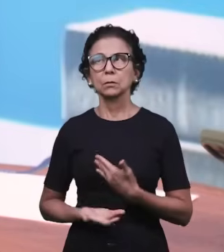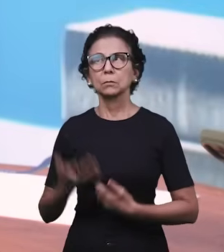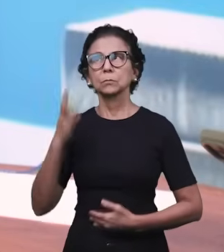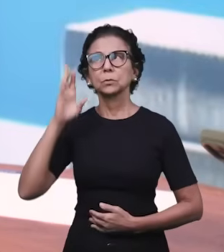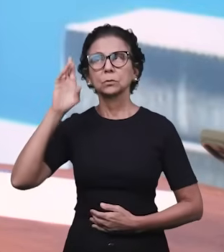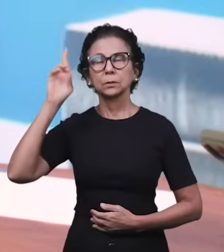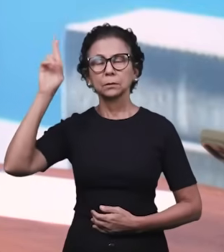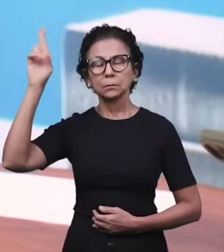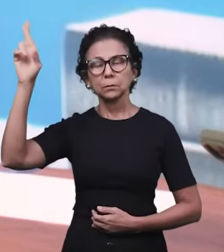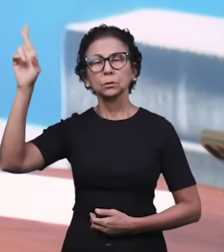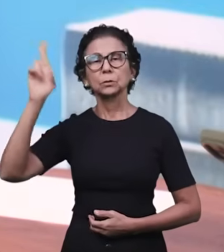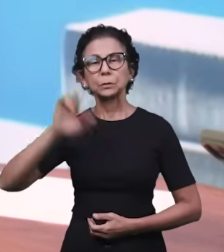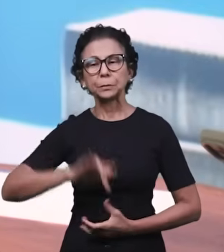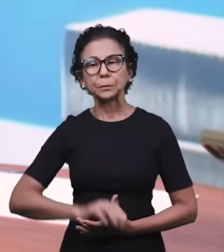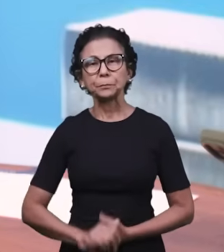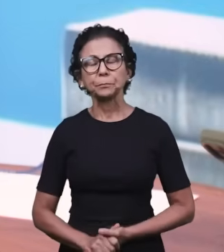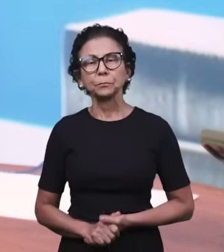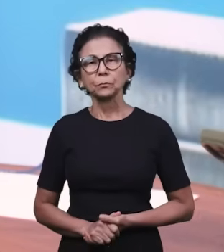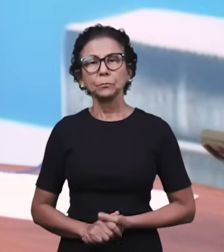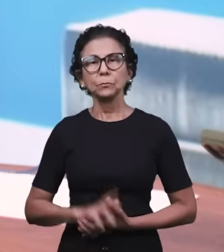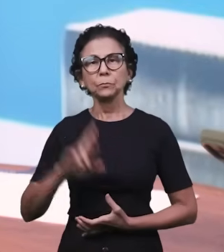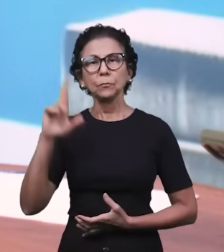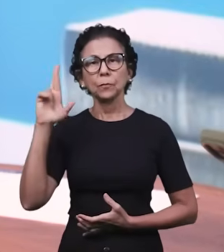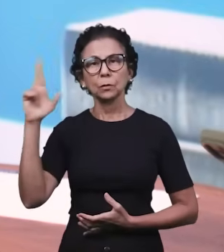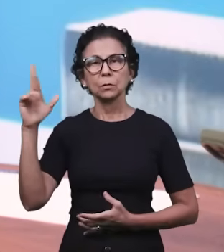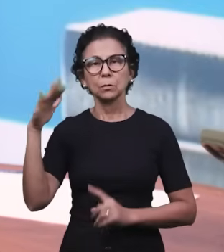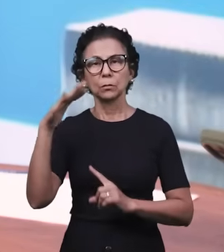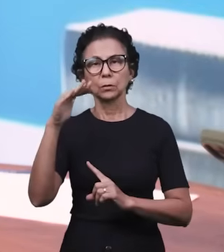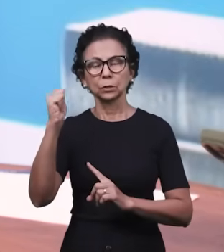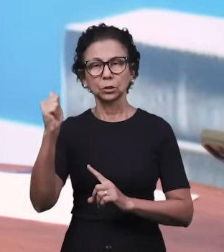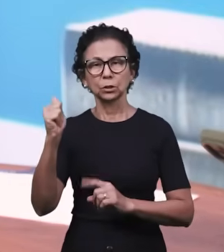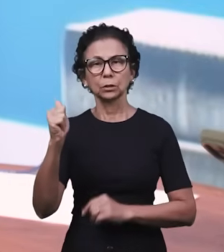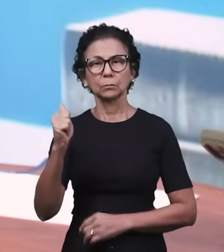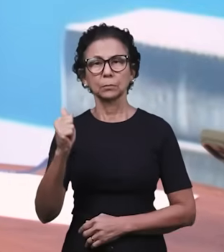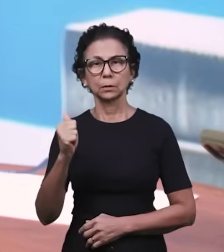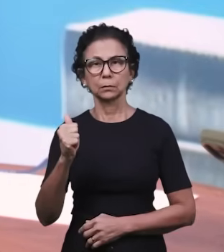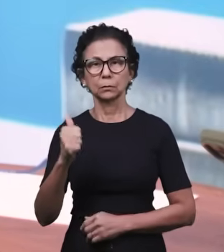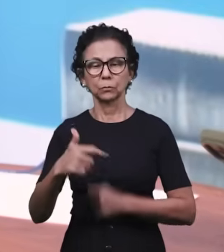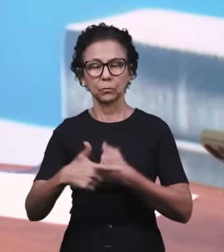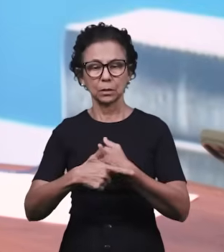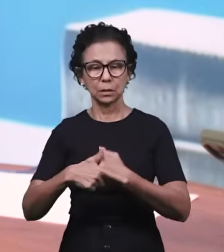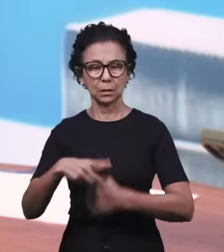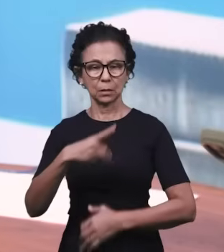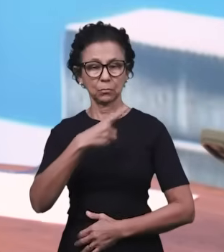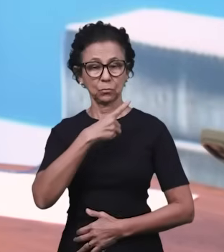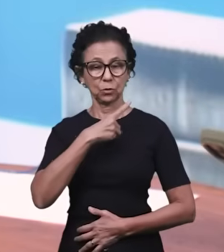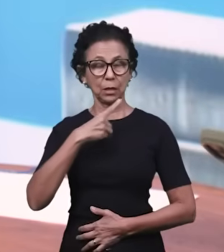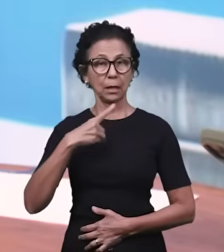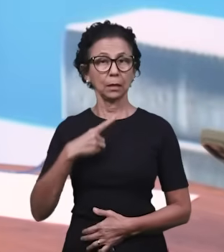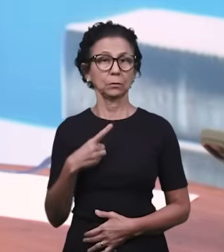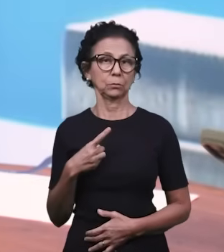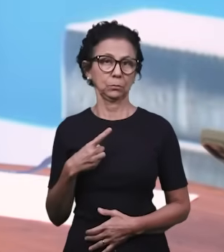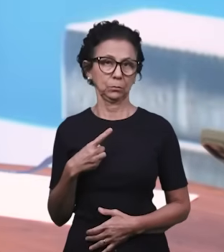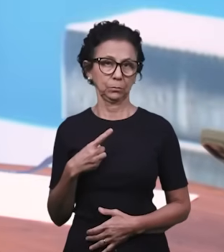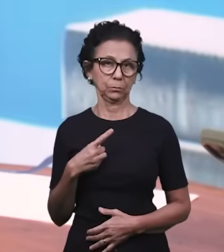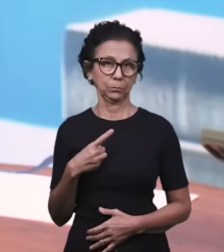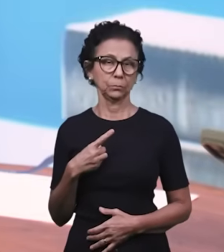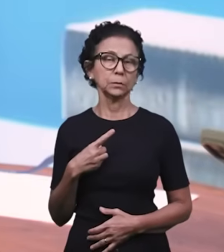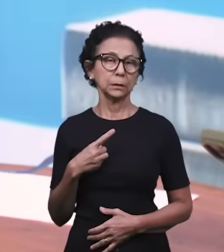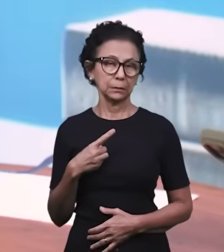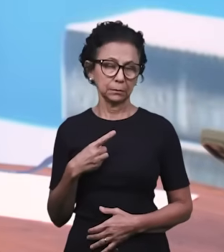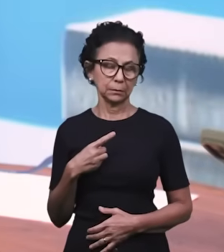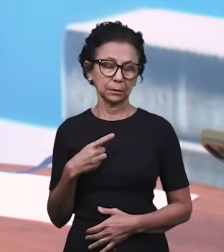o levantar do diaconato, do diácono na igreja, foi para que ninguém ficasse de fora desse serviço,